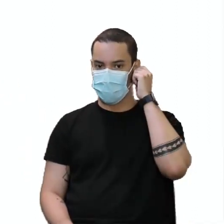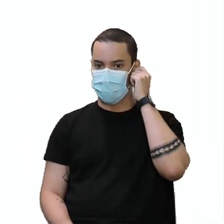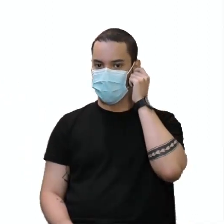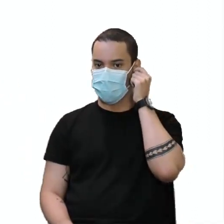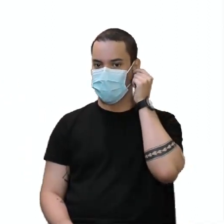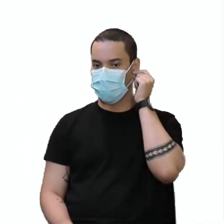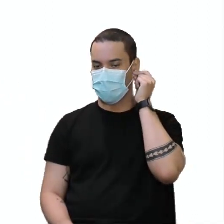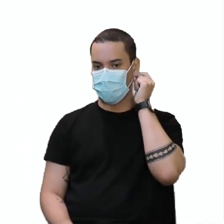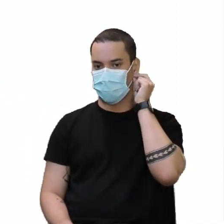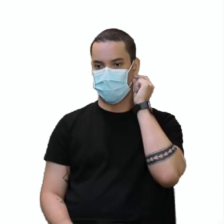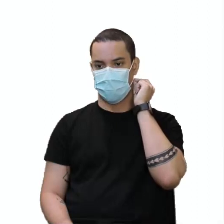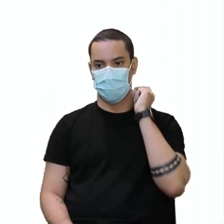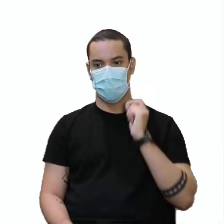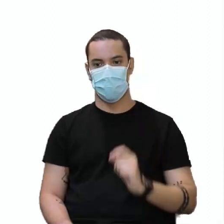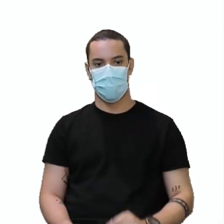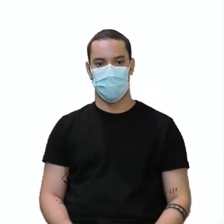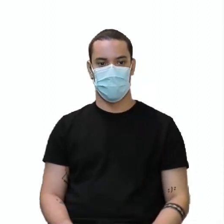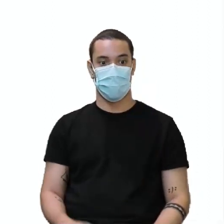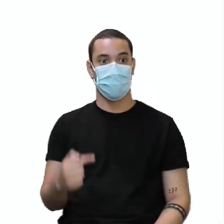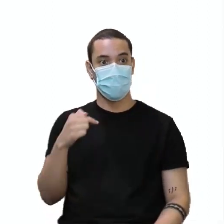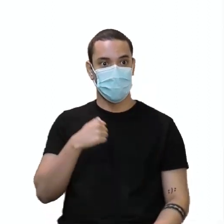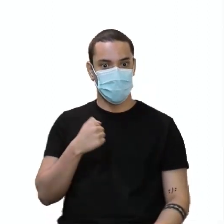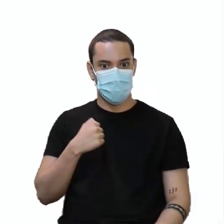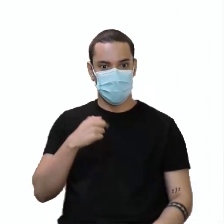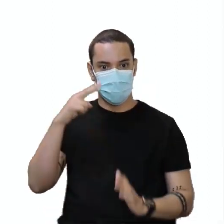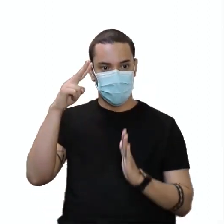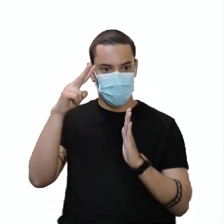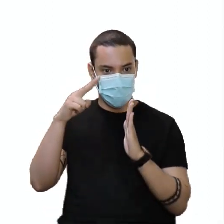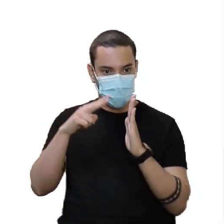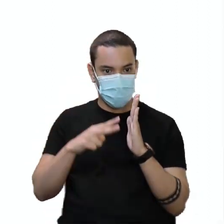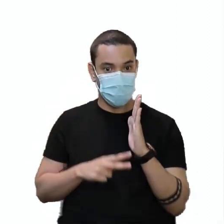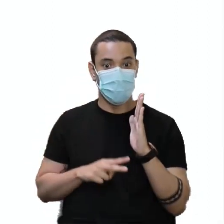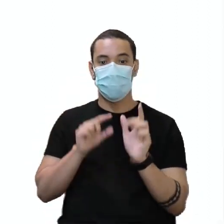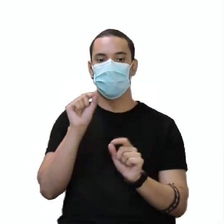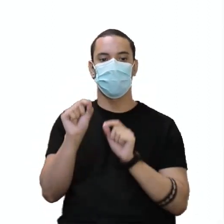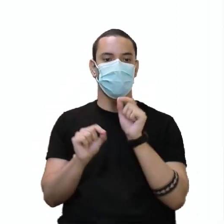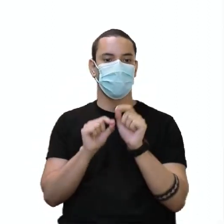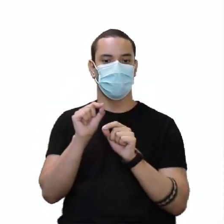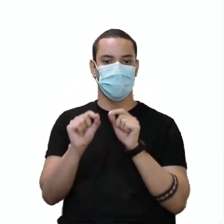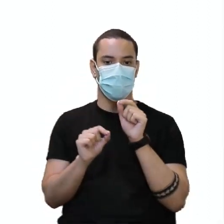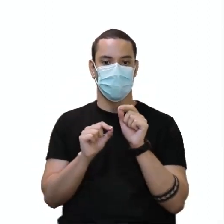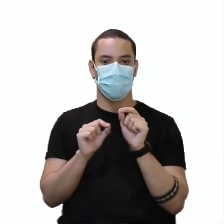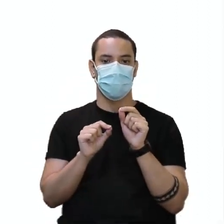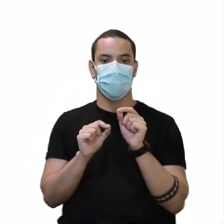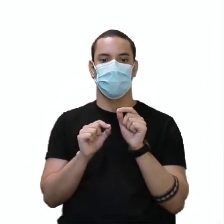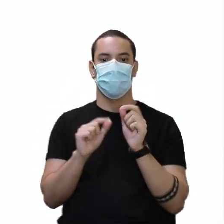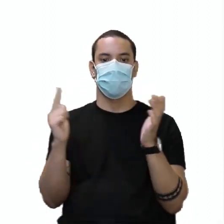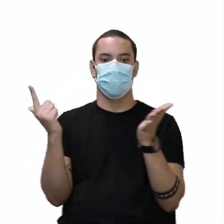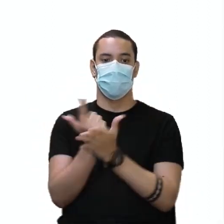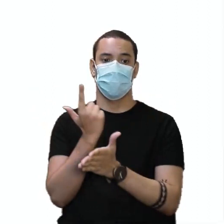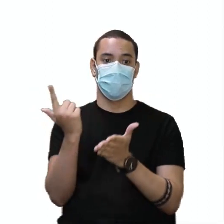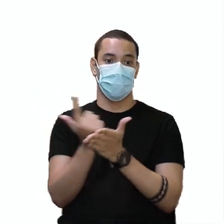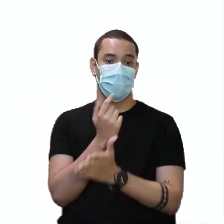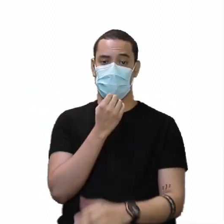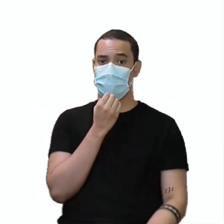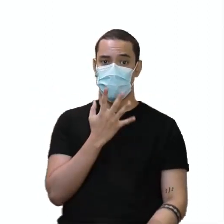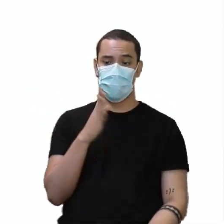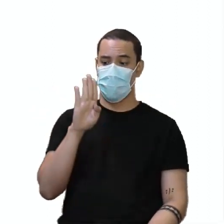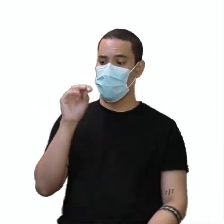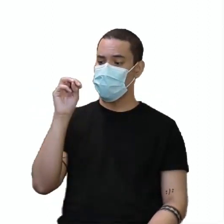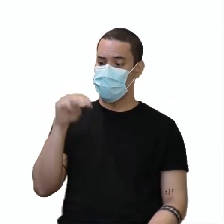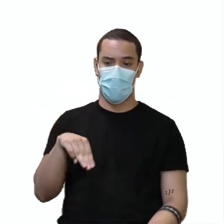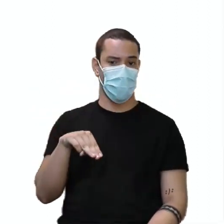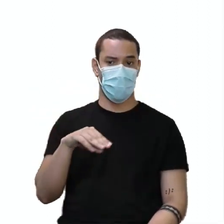book about nights. Eu acabei de ler o quê? Eu acabei de ler um livro bom, porque